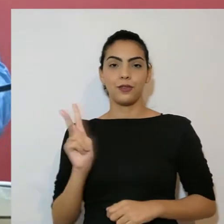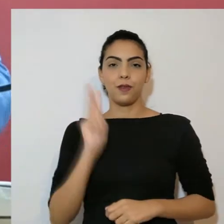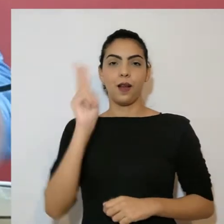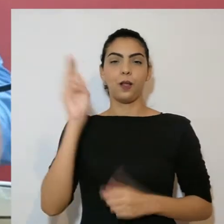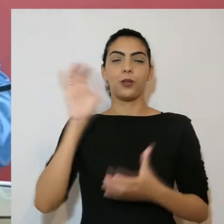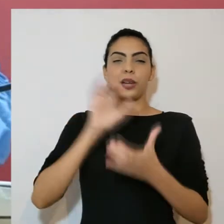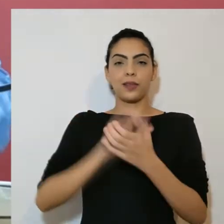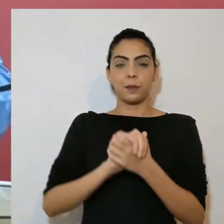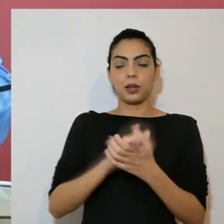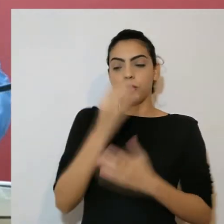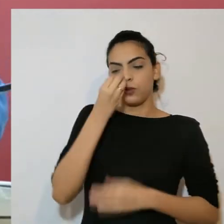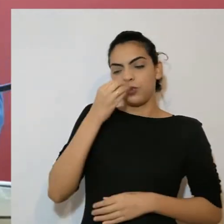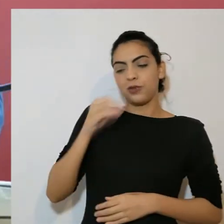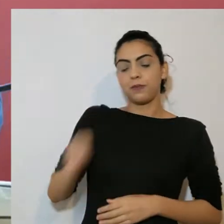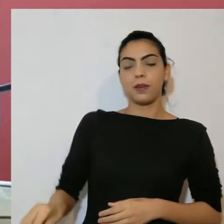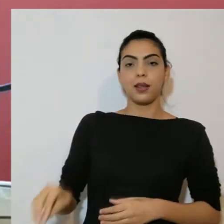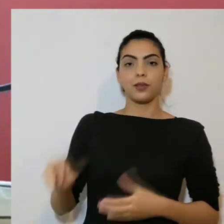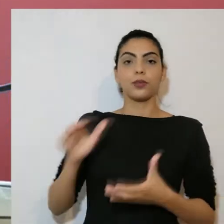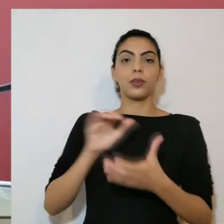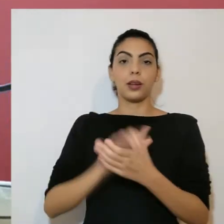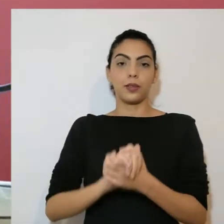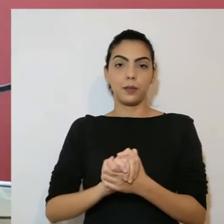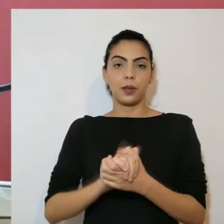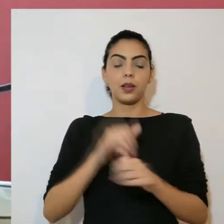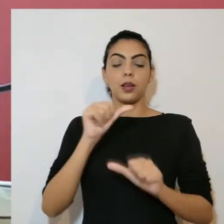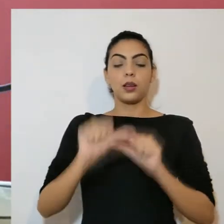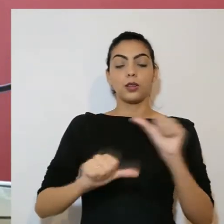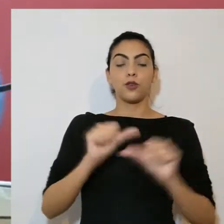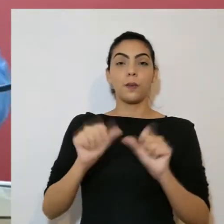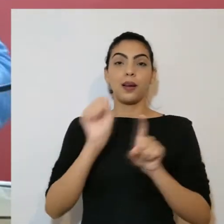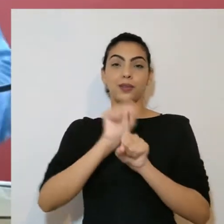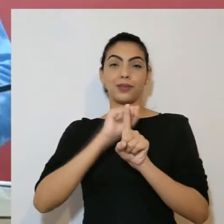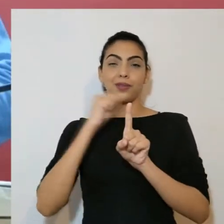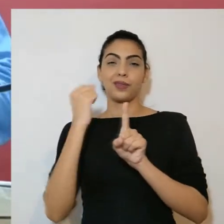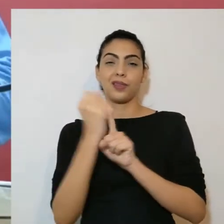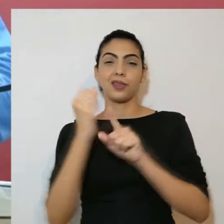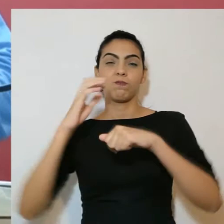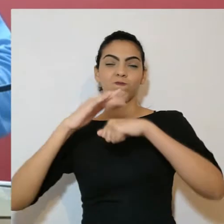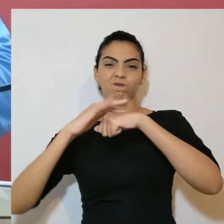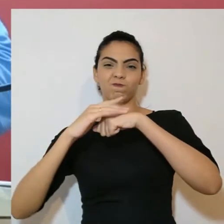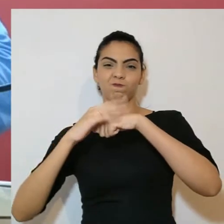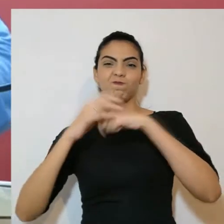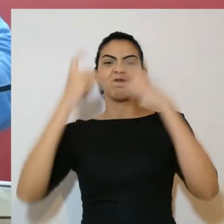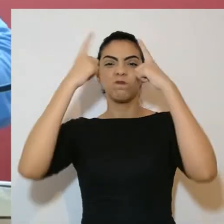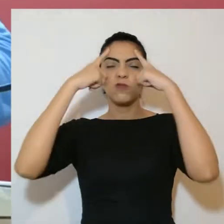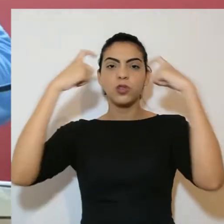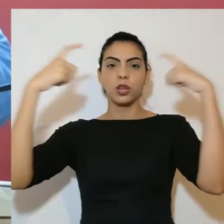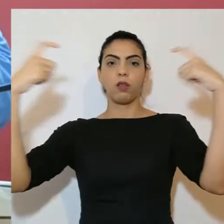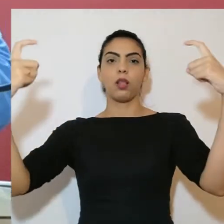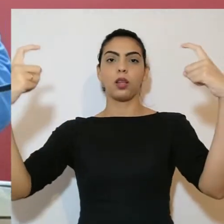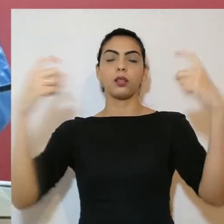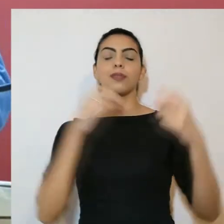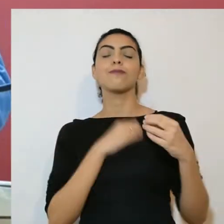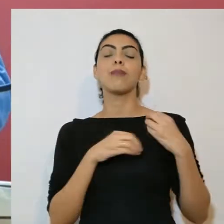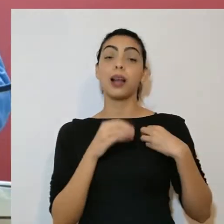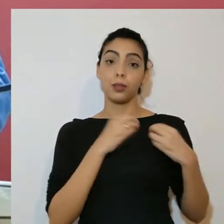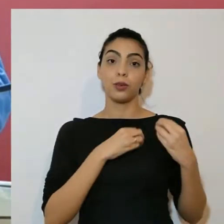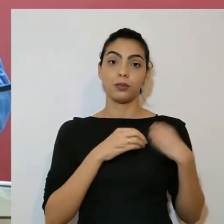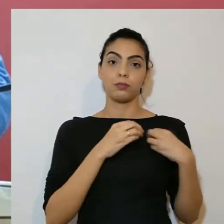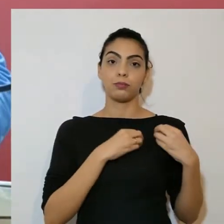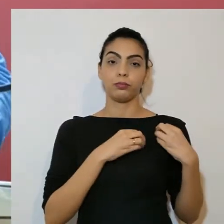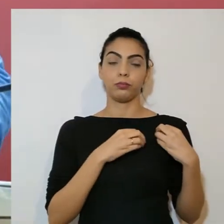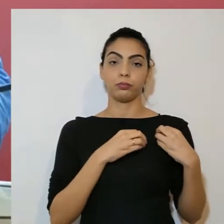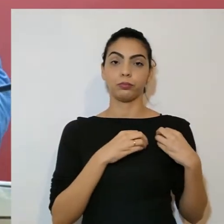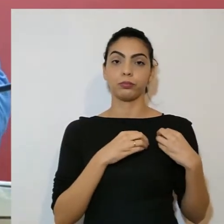o que tem tornado a sociedade mais doente, mais violenta e mais pecadora.